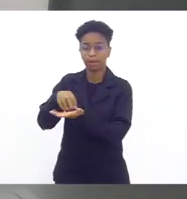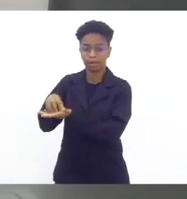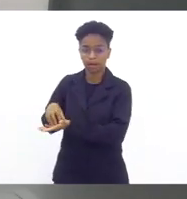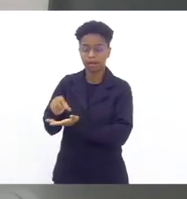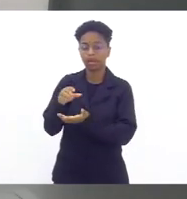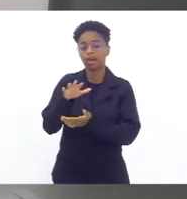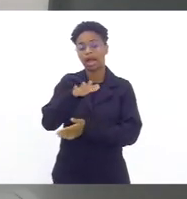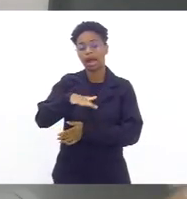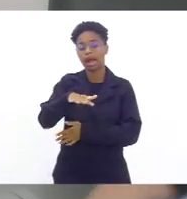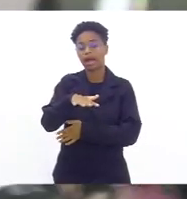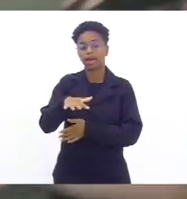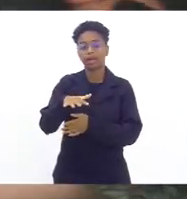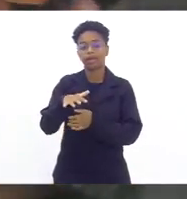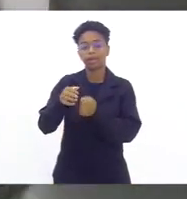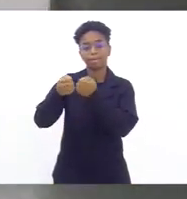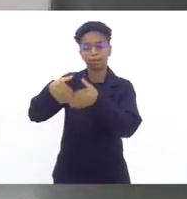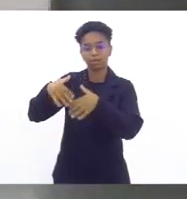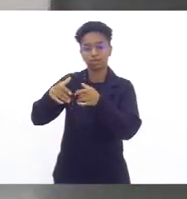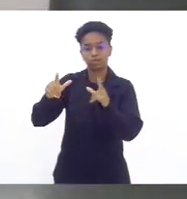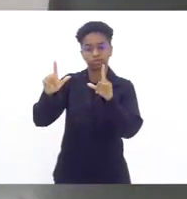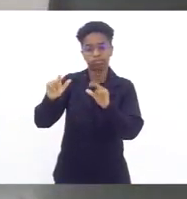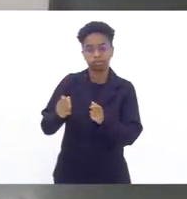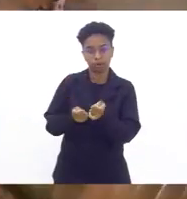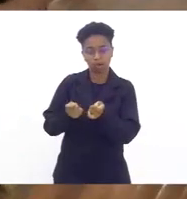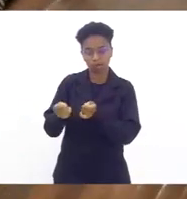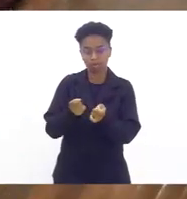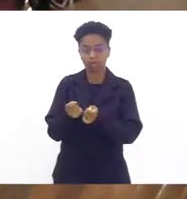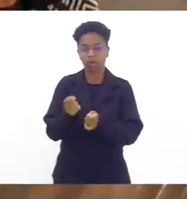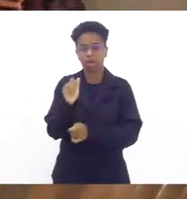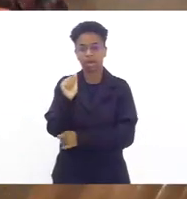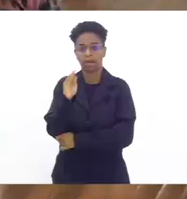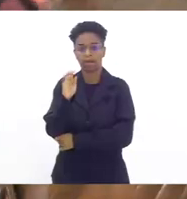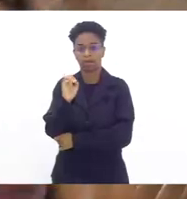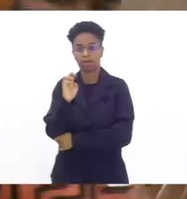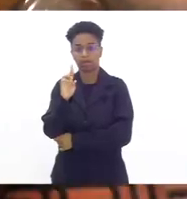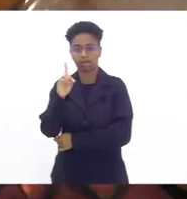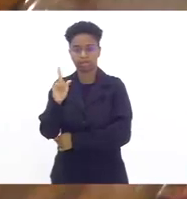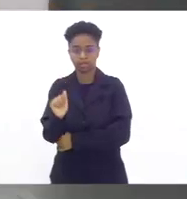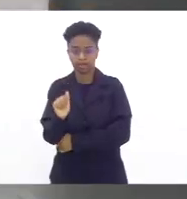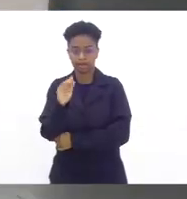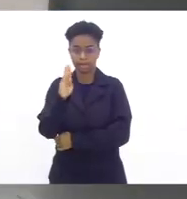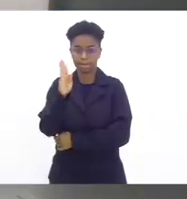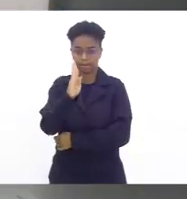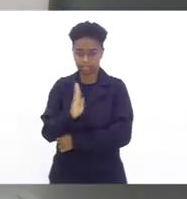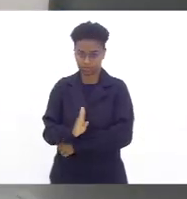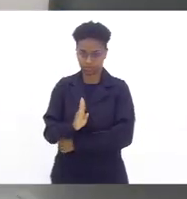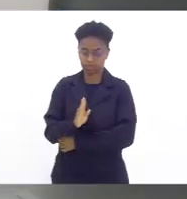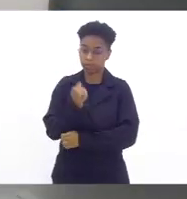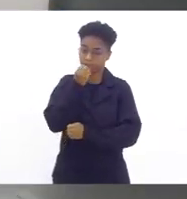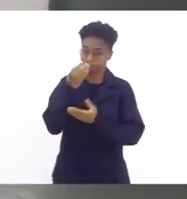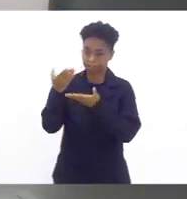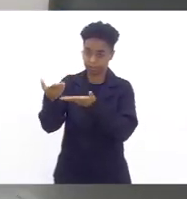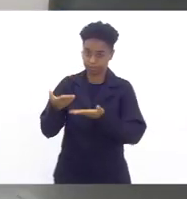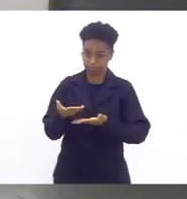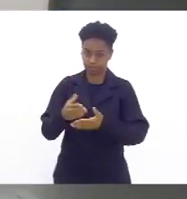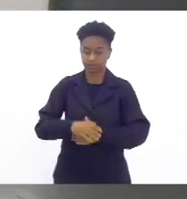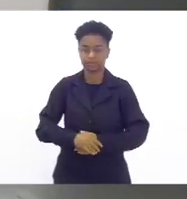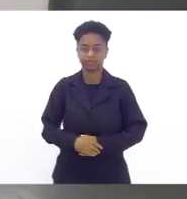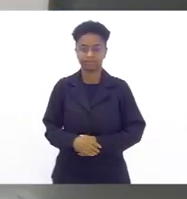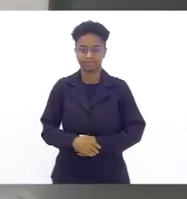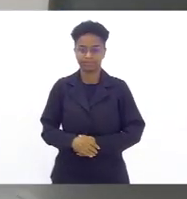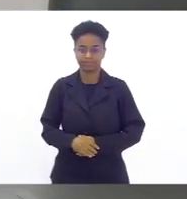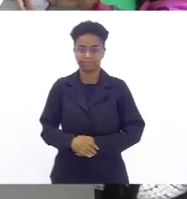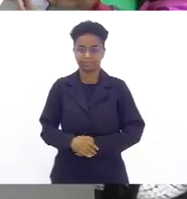associação de redução de danos aborda Brasil boa bem vindo Daniel de Souza